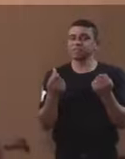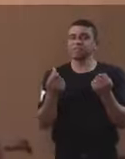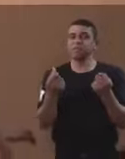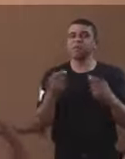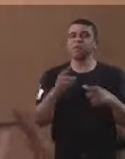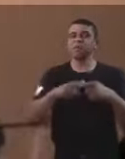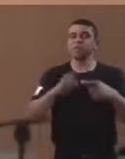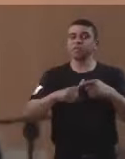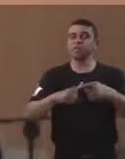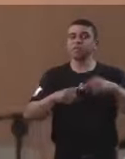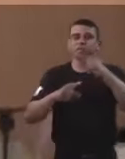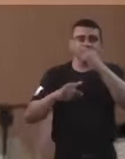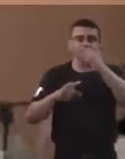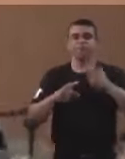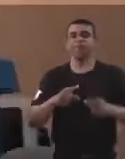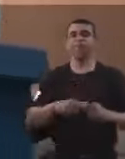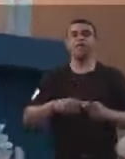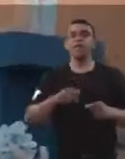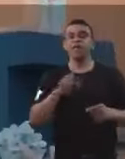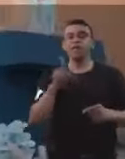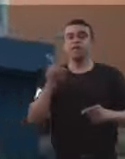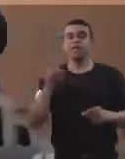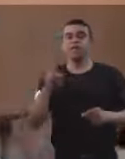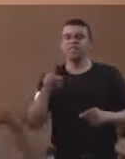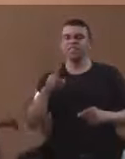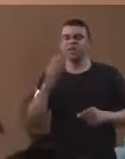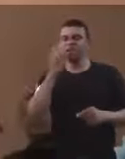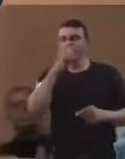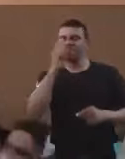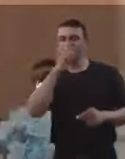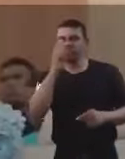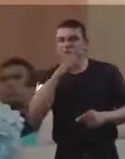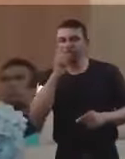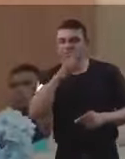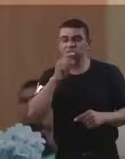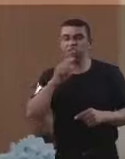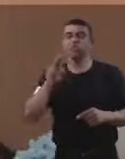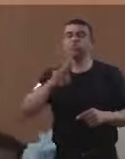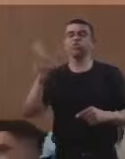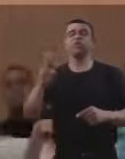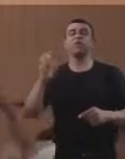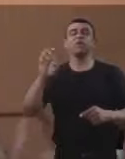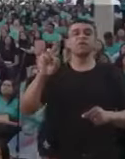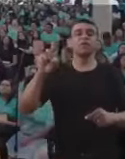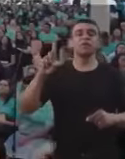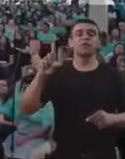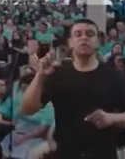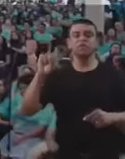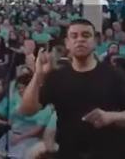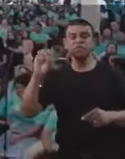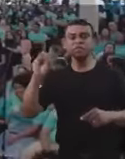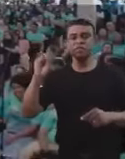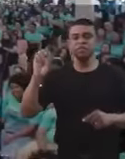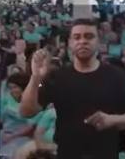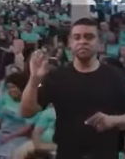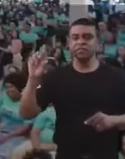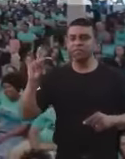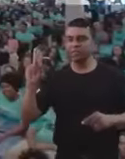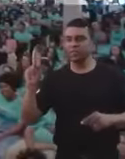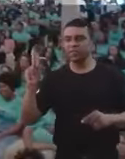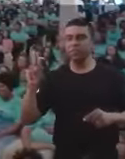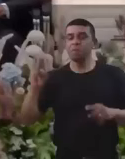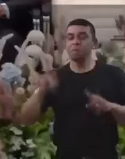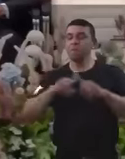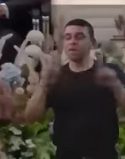sim, é Geazi mesmo. Mentiu em nome de Eliseu e recebeu a lepra de Naamã. Por amor ao dinheiro, Ananias e